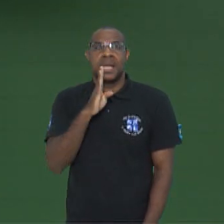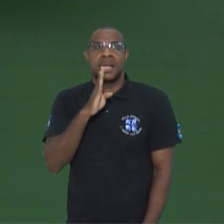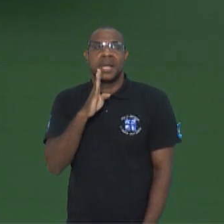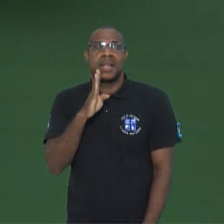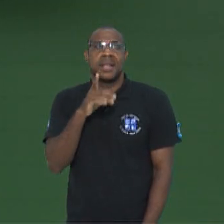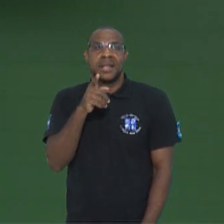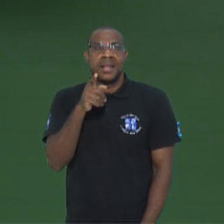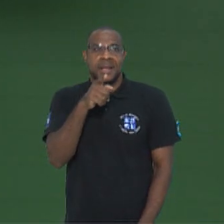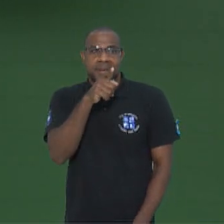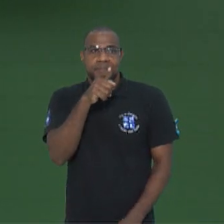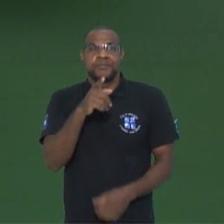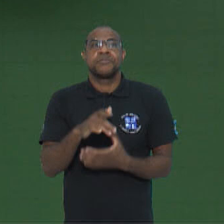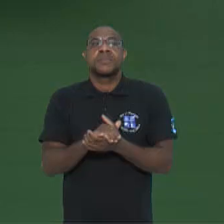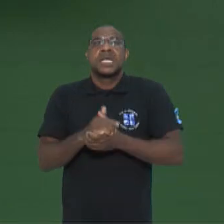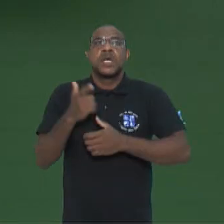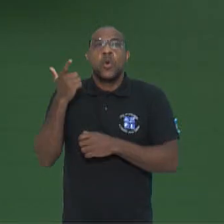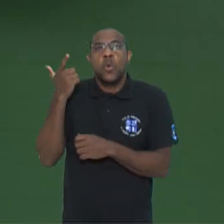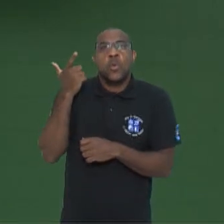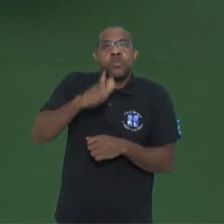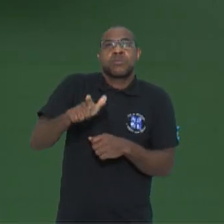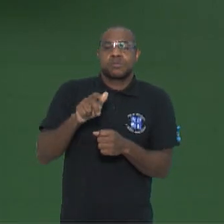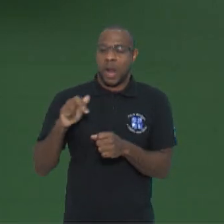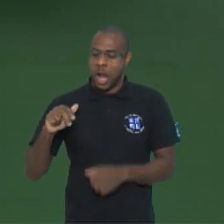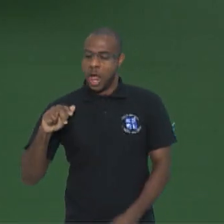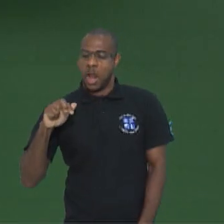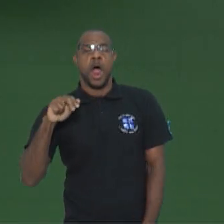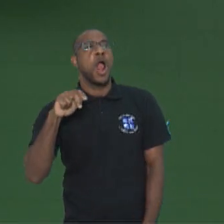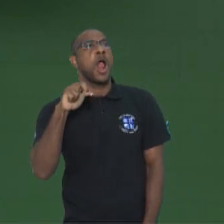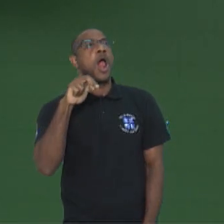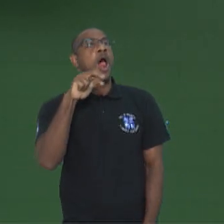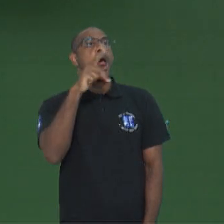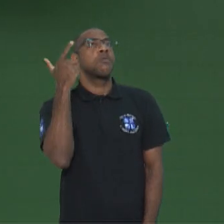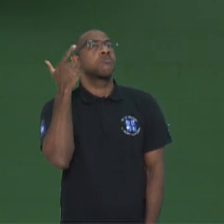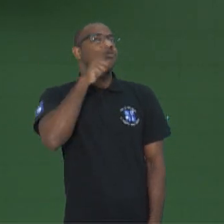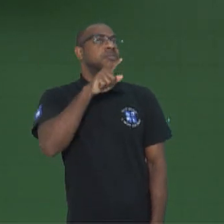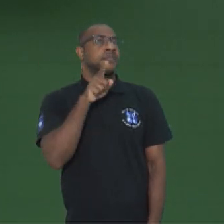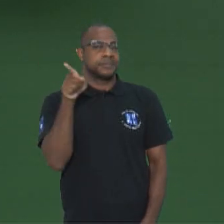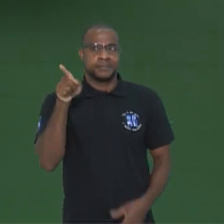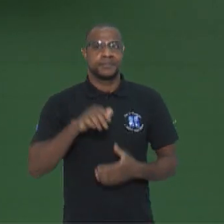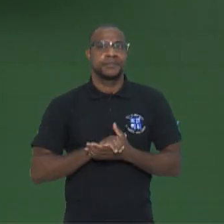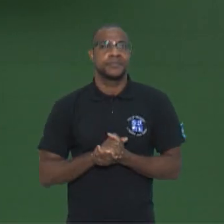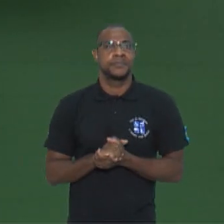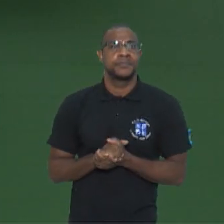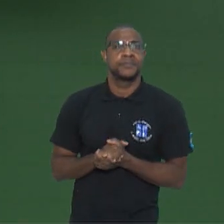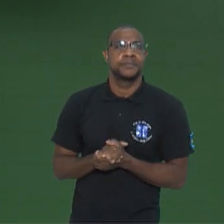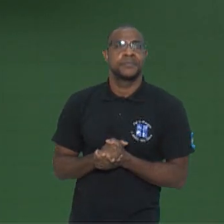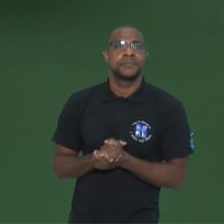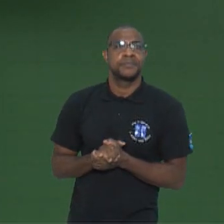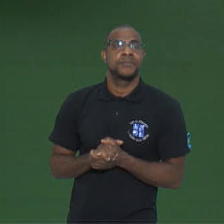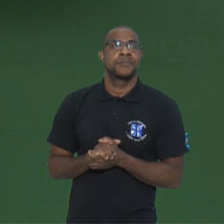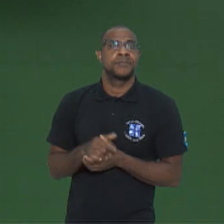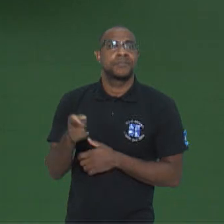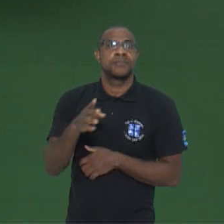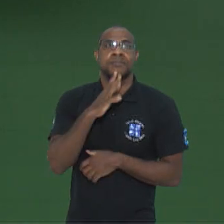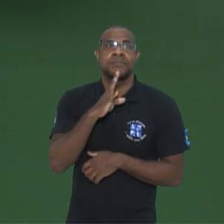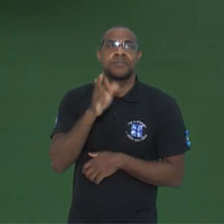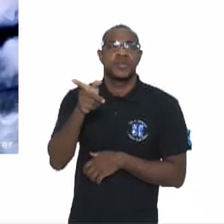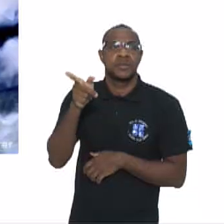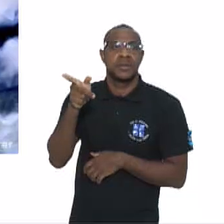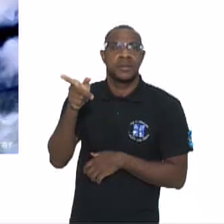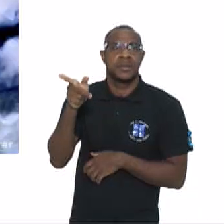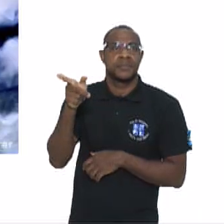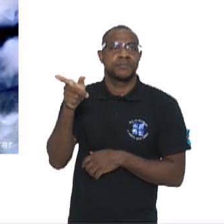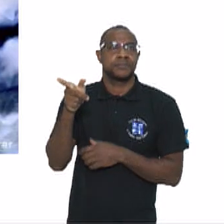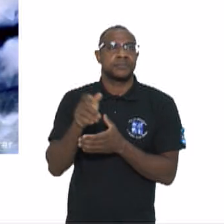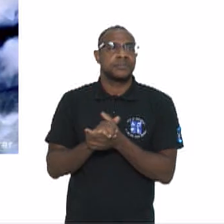Everest subindo pelas duas faces, que é a face norte e a face sul. A montanha que a gente já falou, que é o berço do montanhismo mundial,